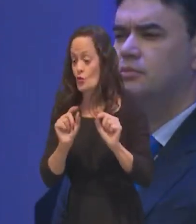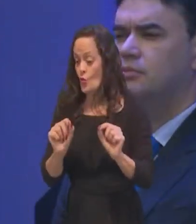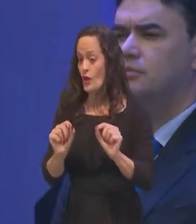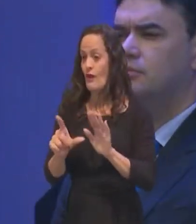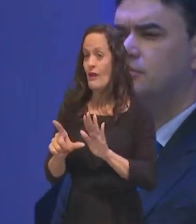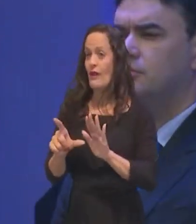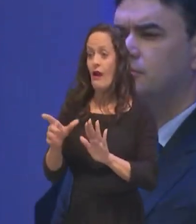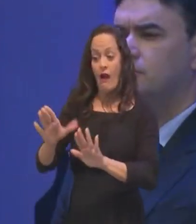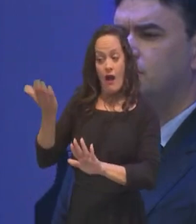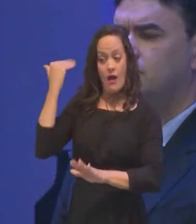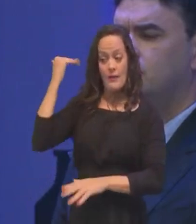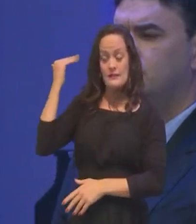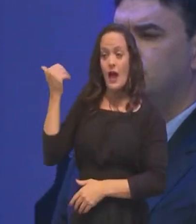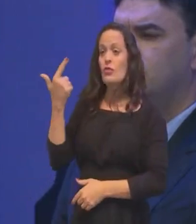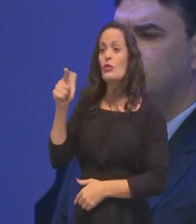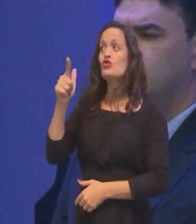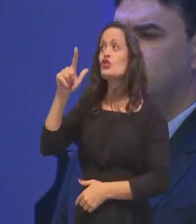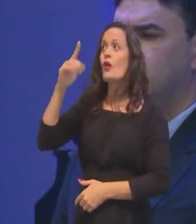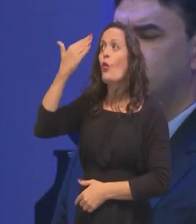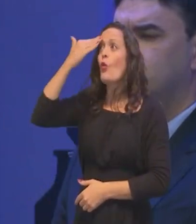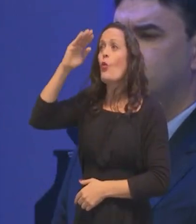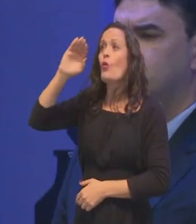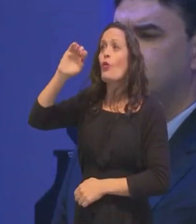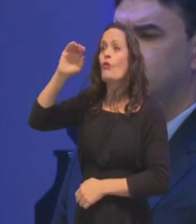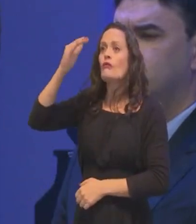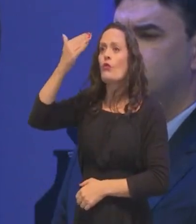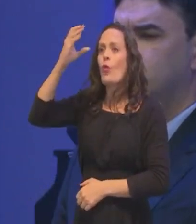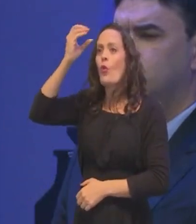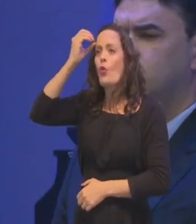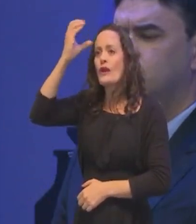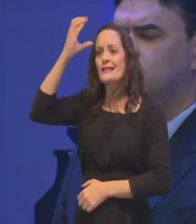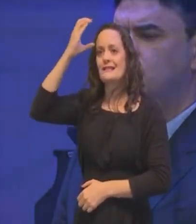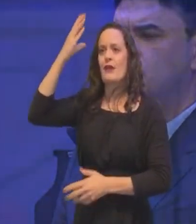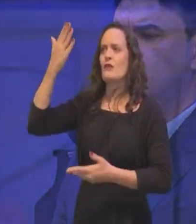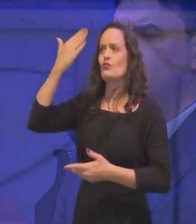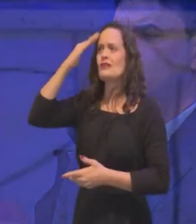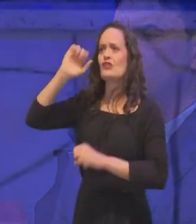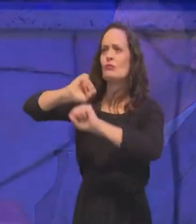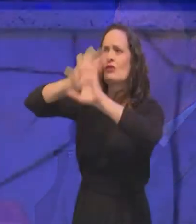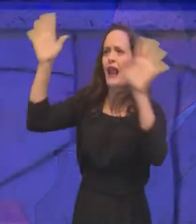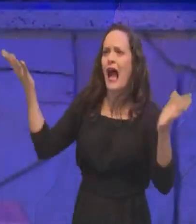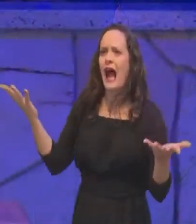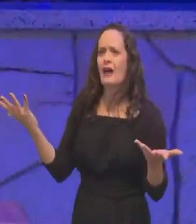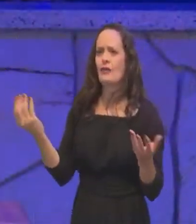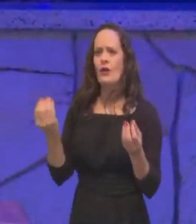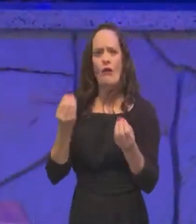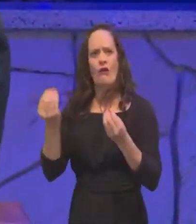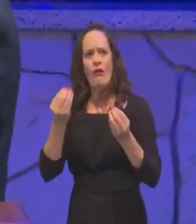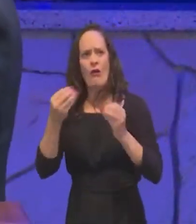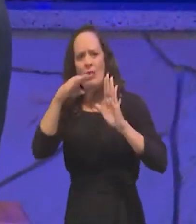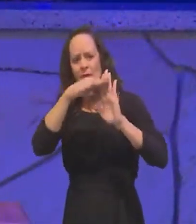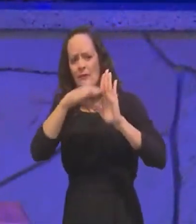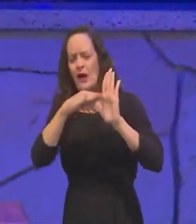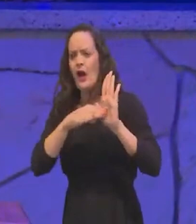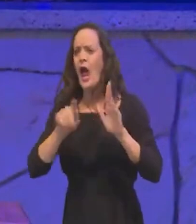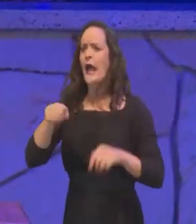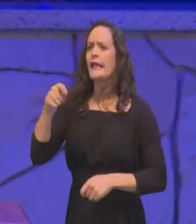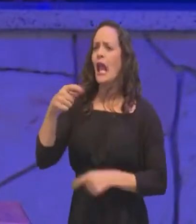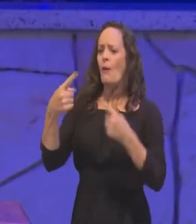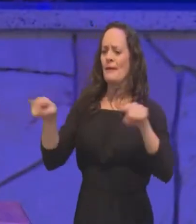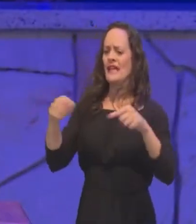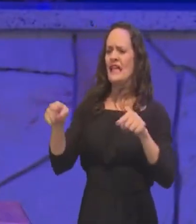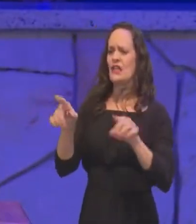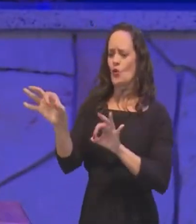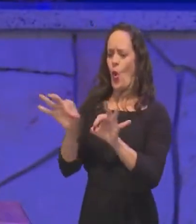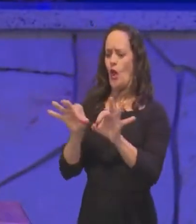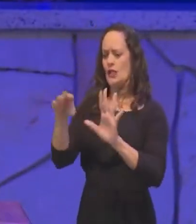nós temos hoje da liturgia, do culto, vamos dizer assim, como uma arte bem elaborada, em que o ministro prepara ali a